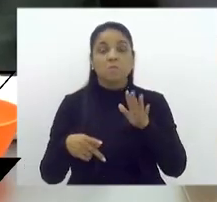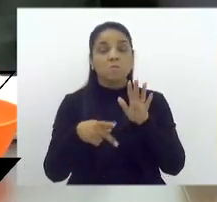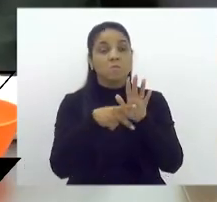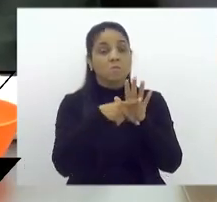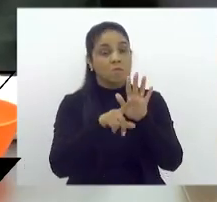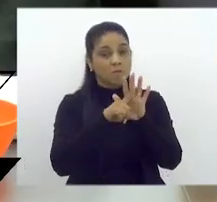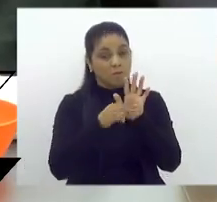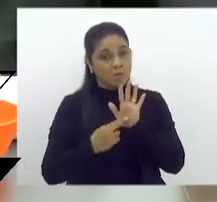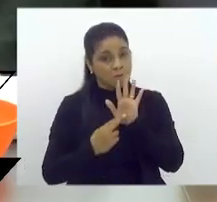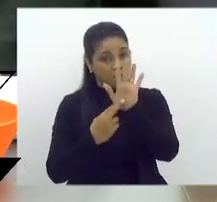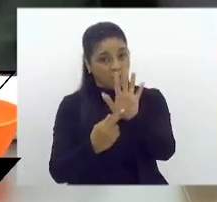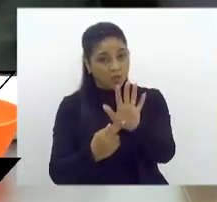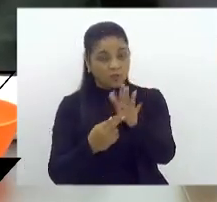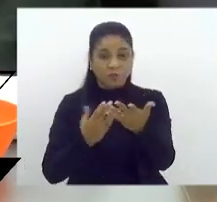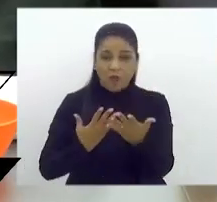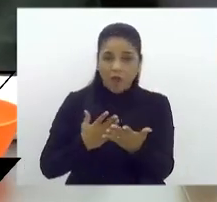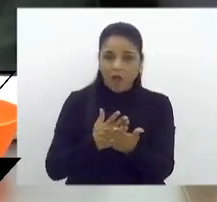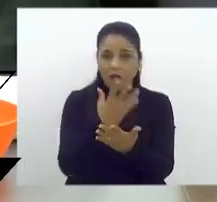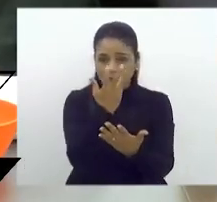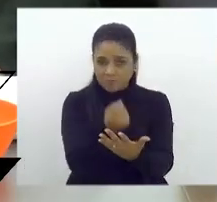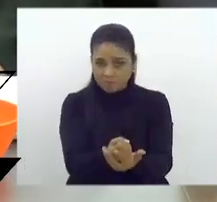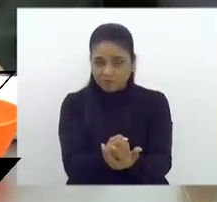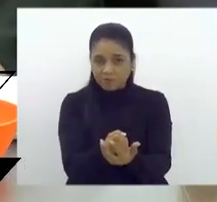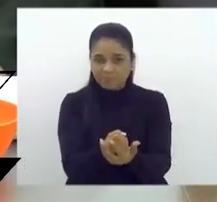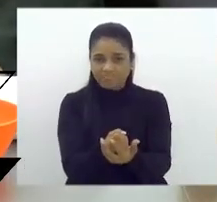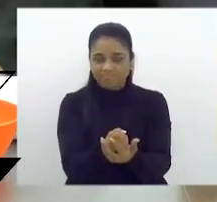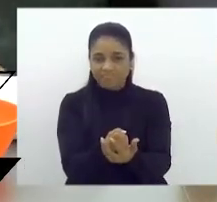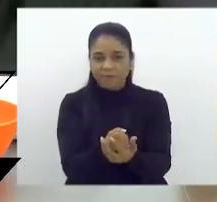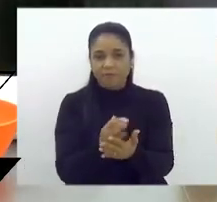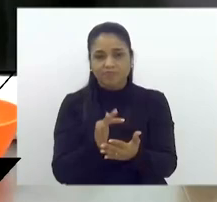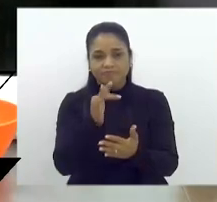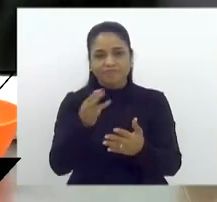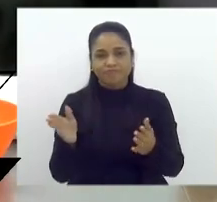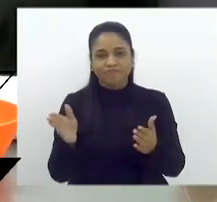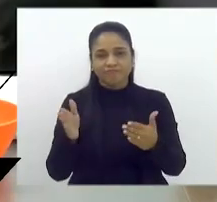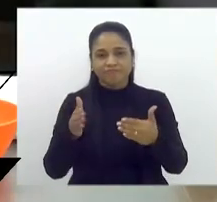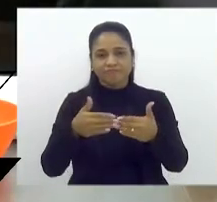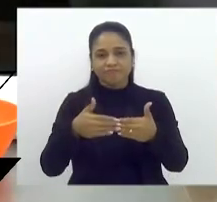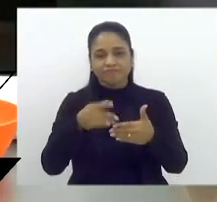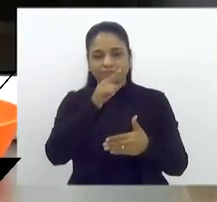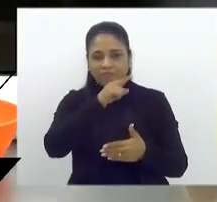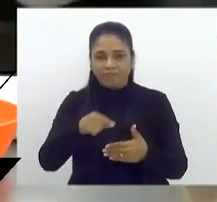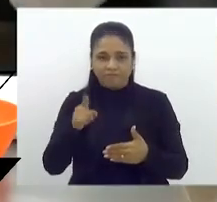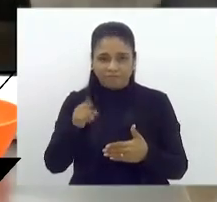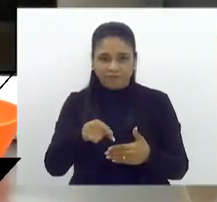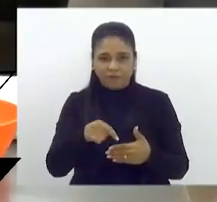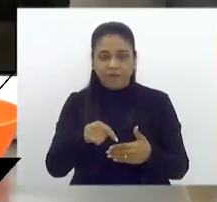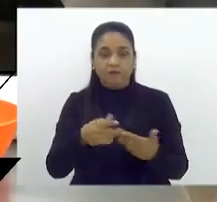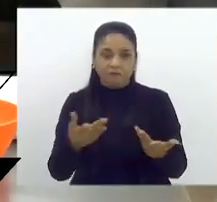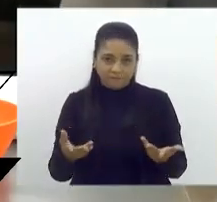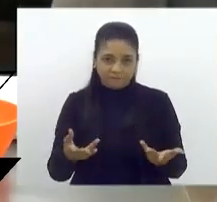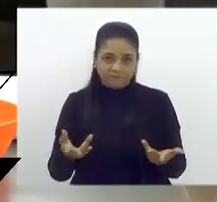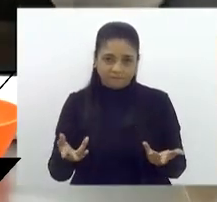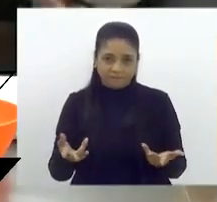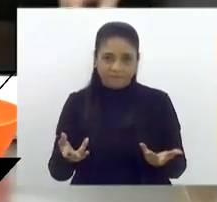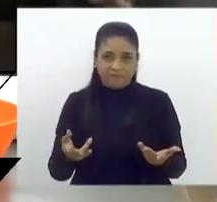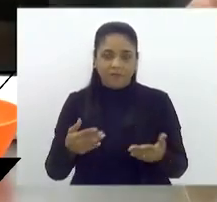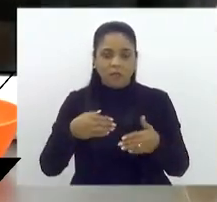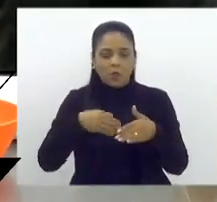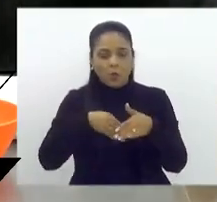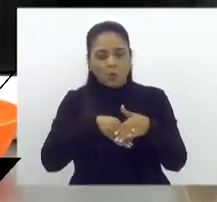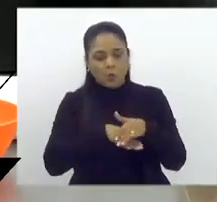projeto, aprova, é vetado e não se derruba o veto. Aí tem que guardar o